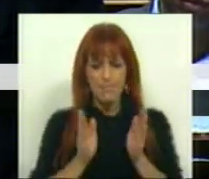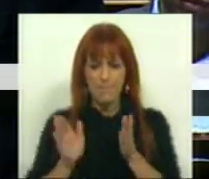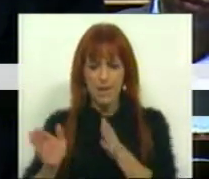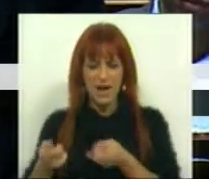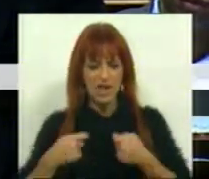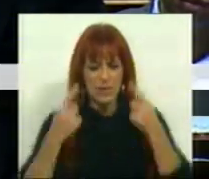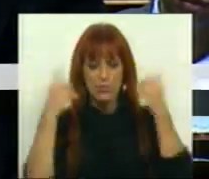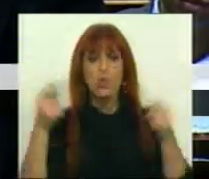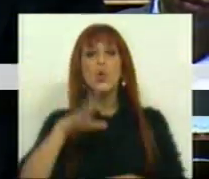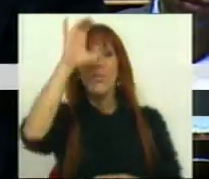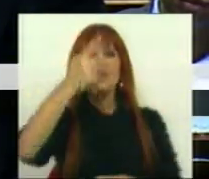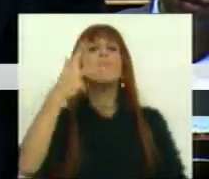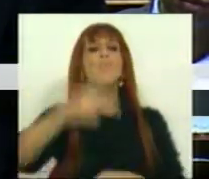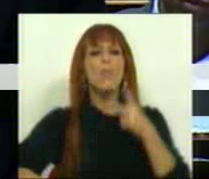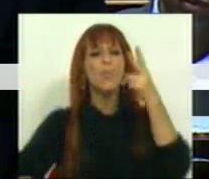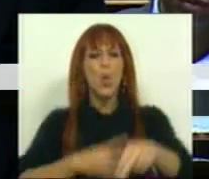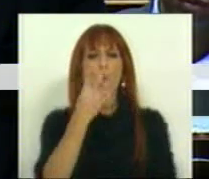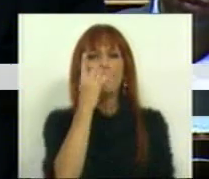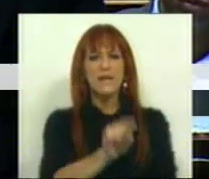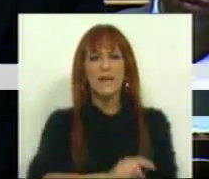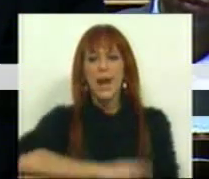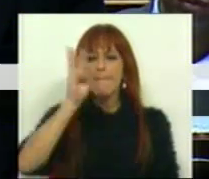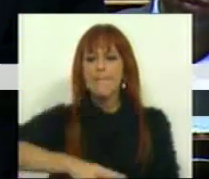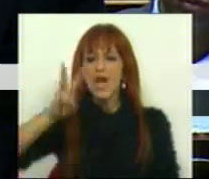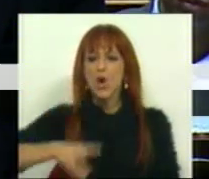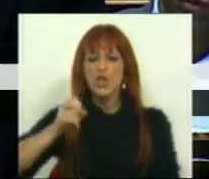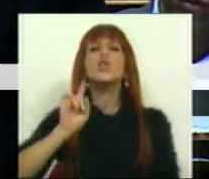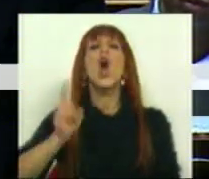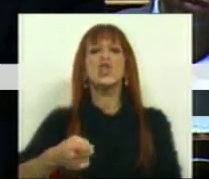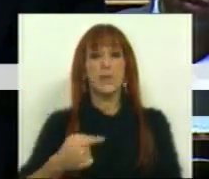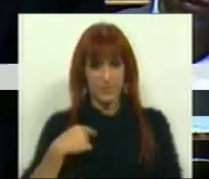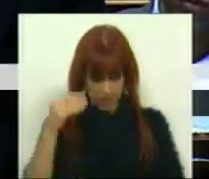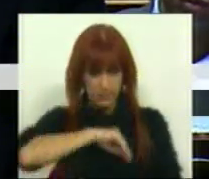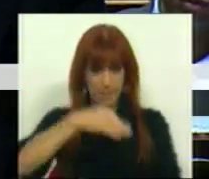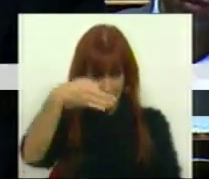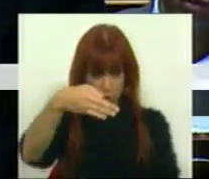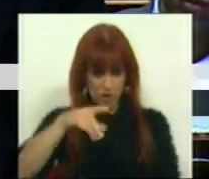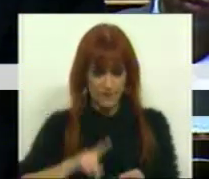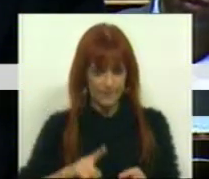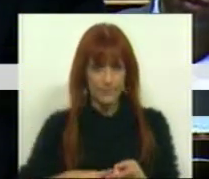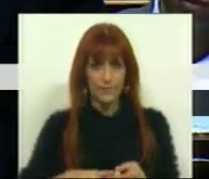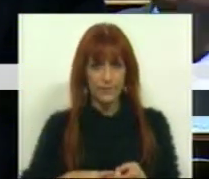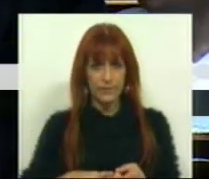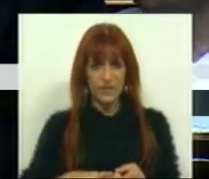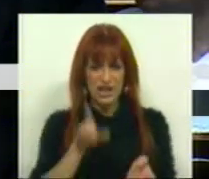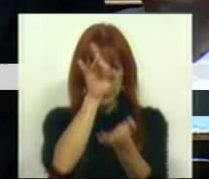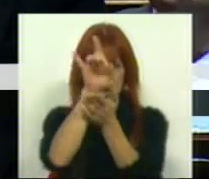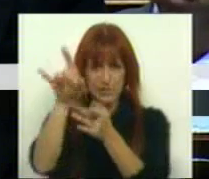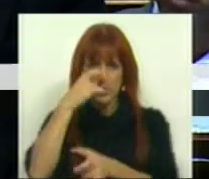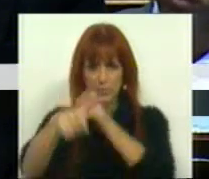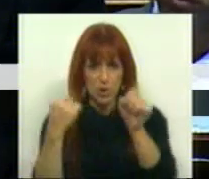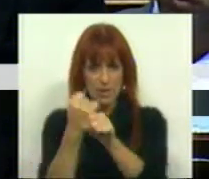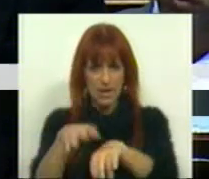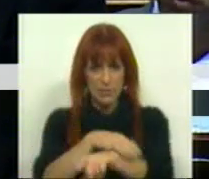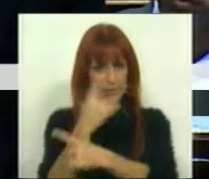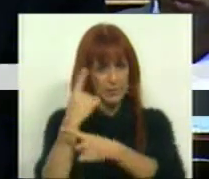despesa pública em que o Governo vai cortar 4.000 milhões de euros. É nas pensões, é no despedimento dos trabalhadores da